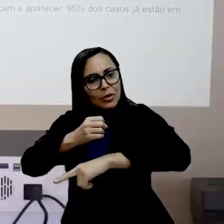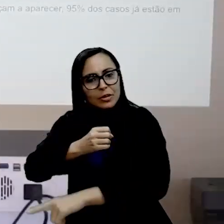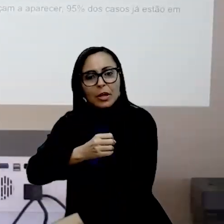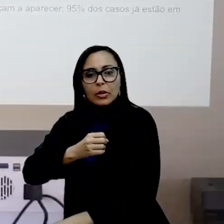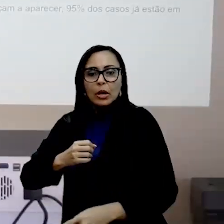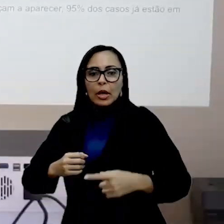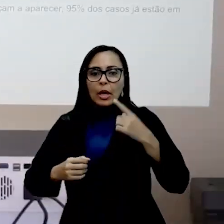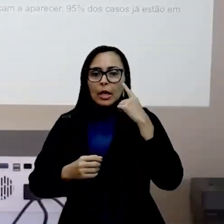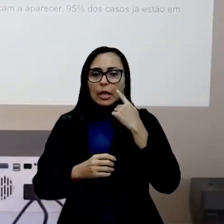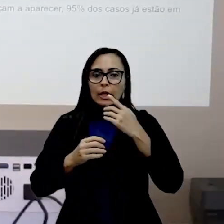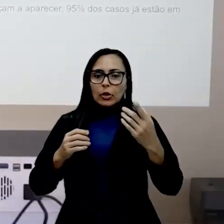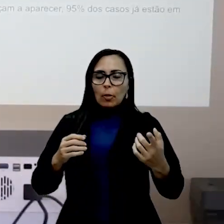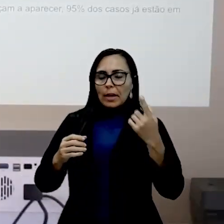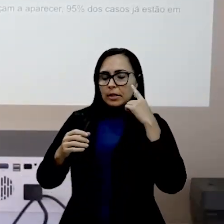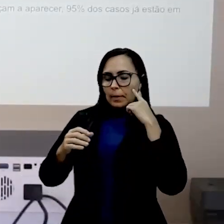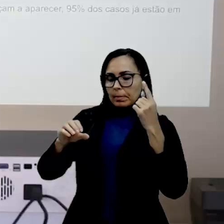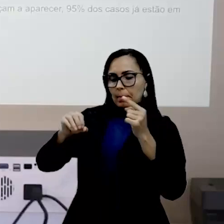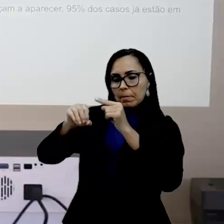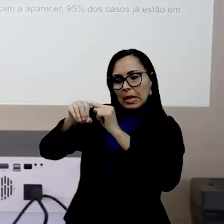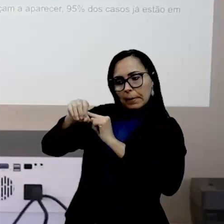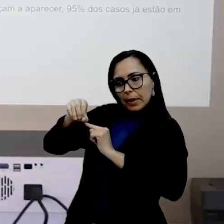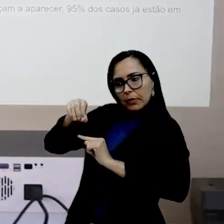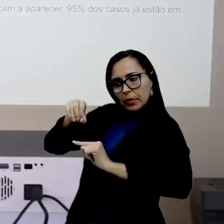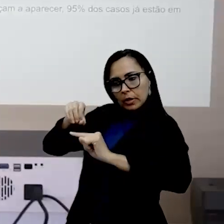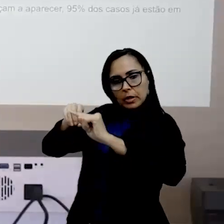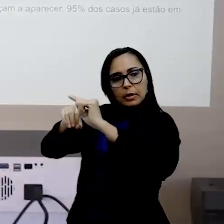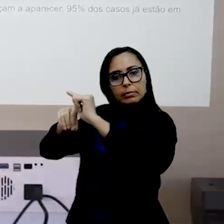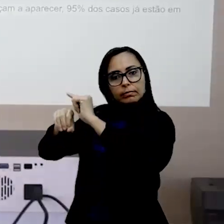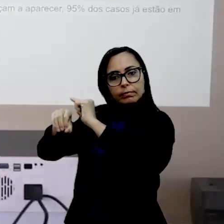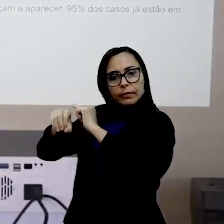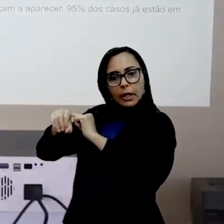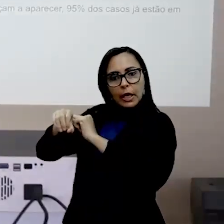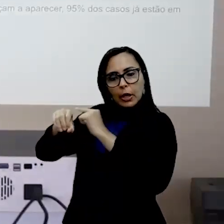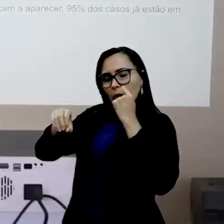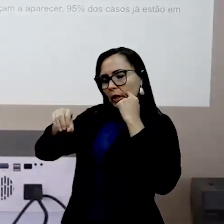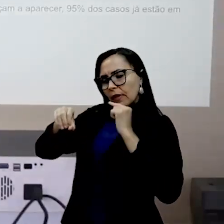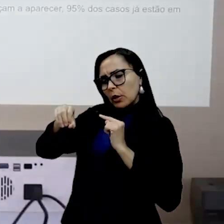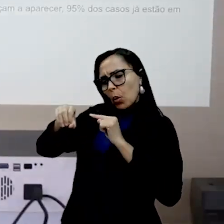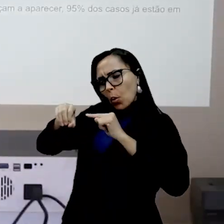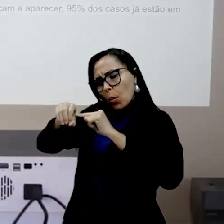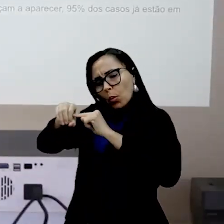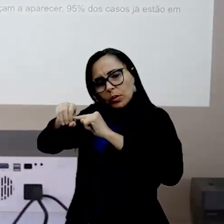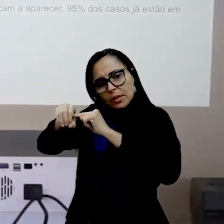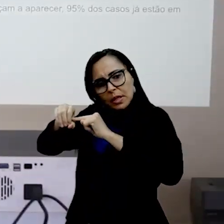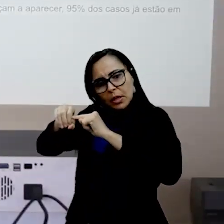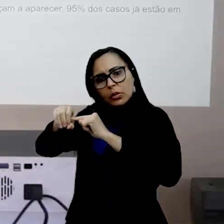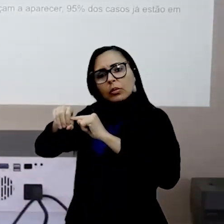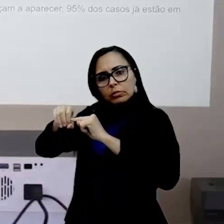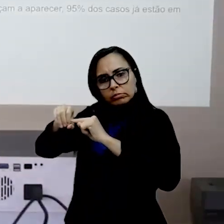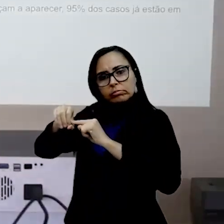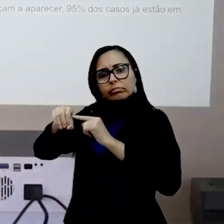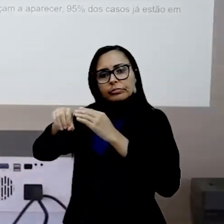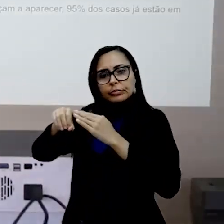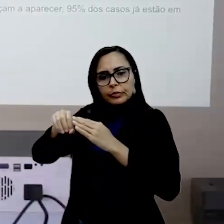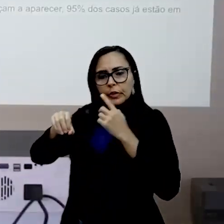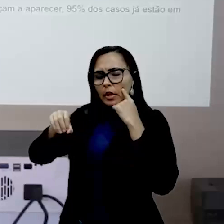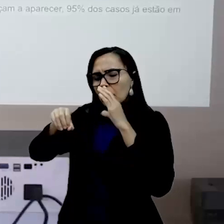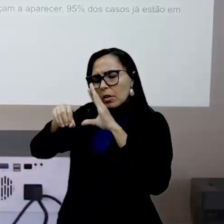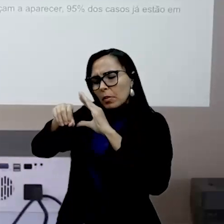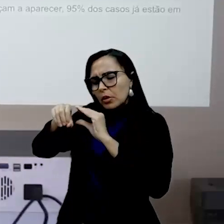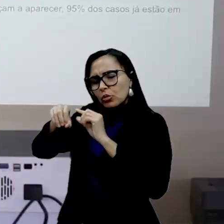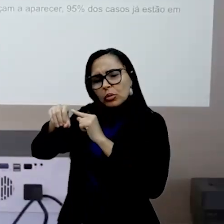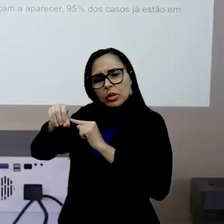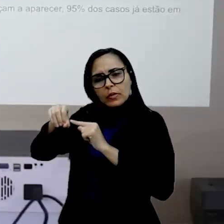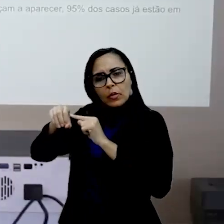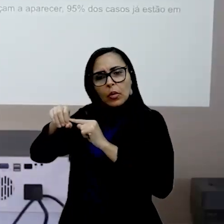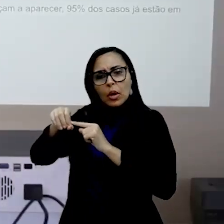pela periferia da próstata, e quando ele atinge o centro da próstata, quando ele começa a estar sintomas obstrutivos, ele